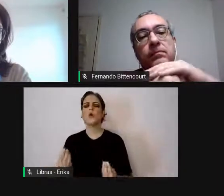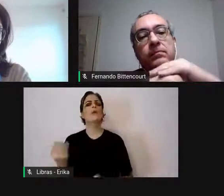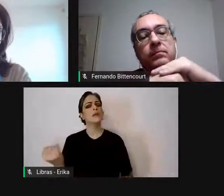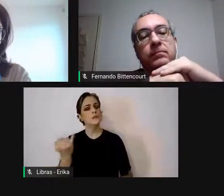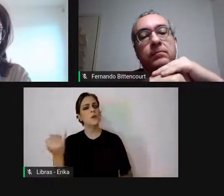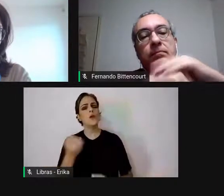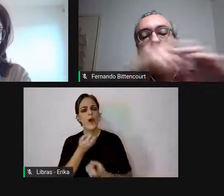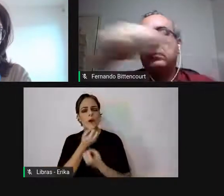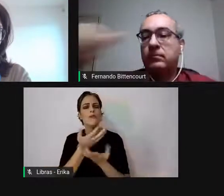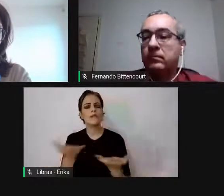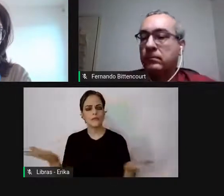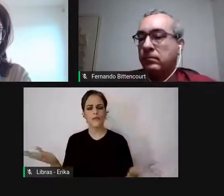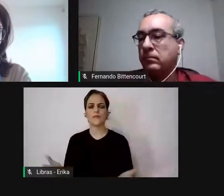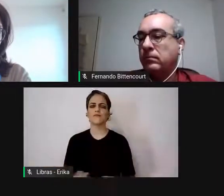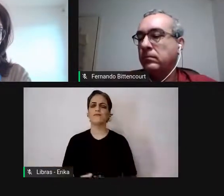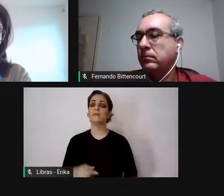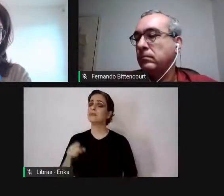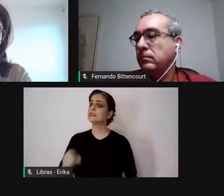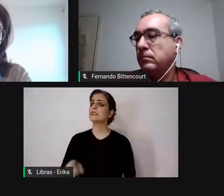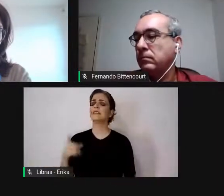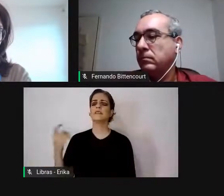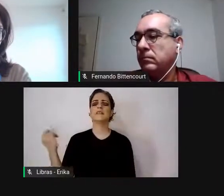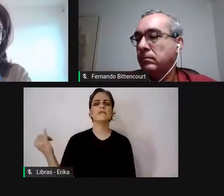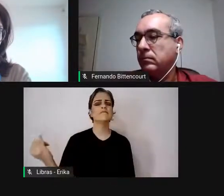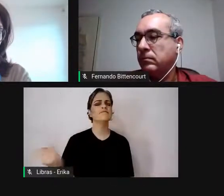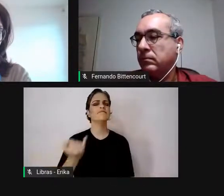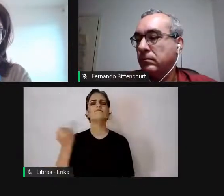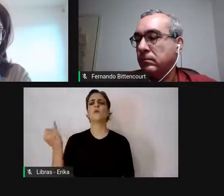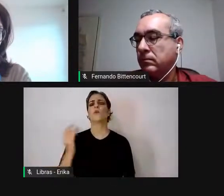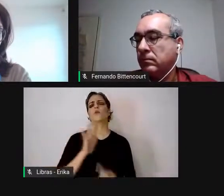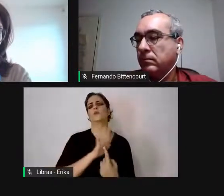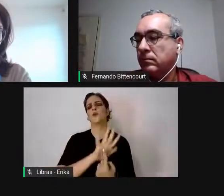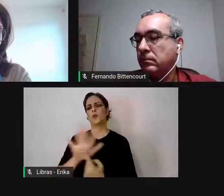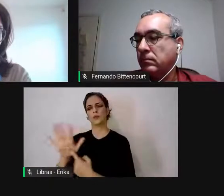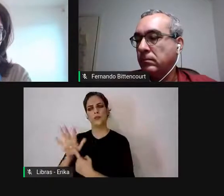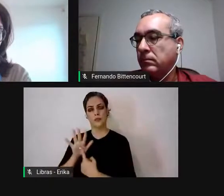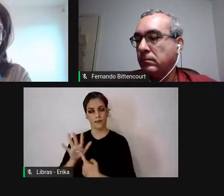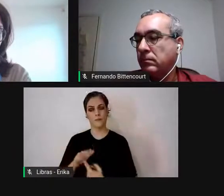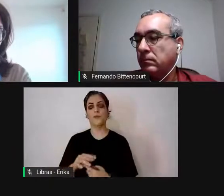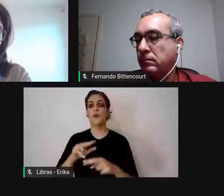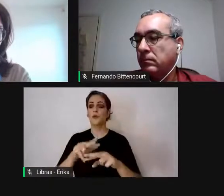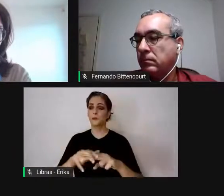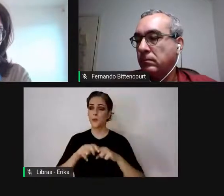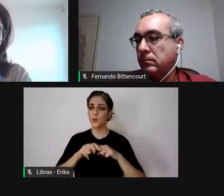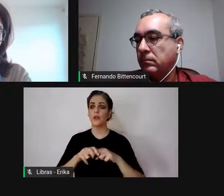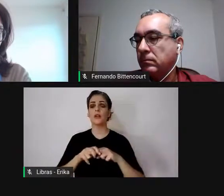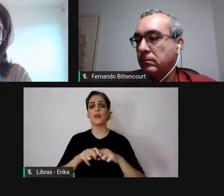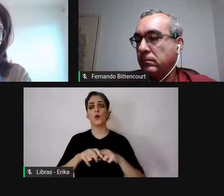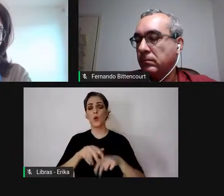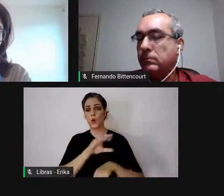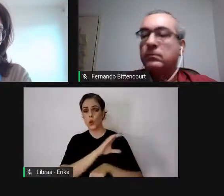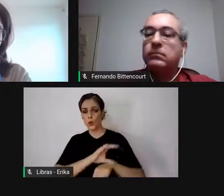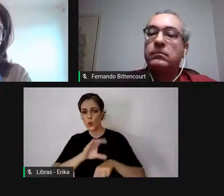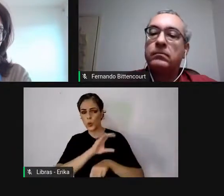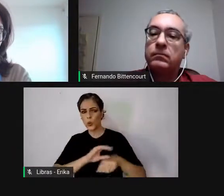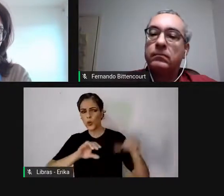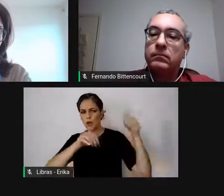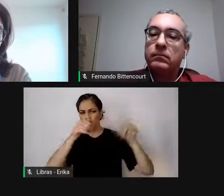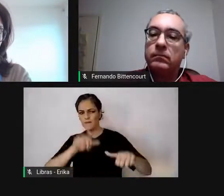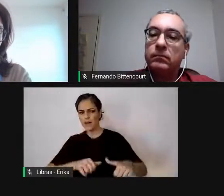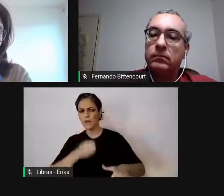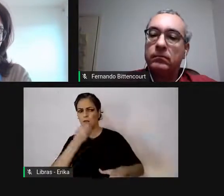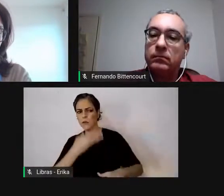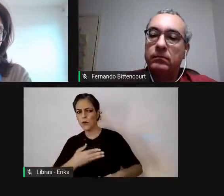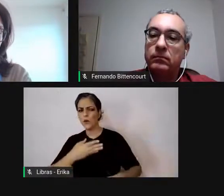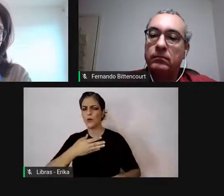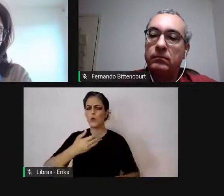significativo nas avaliações dos cursos de pós-graduação stricto sensu, nas fichas de avaliação da CAPES. É importante